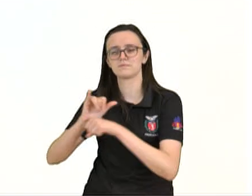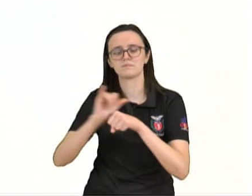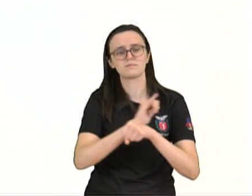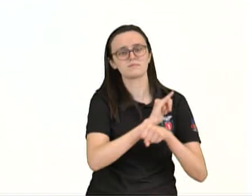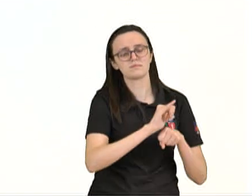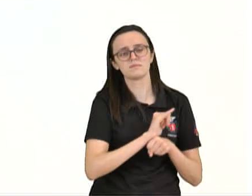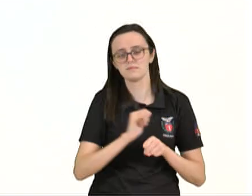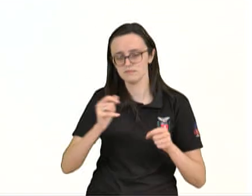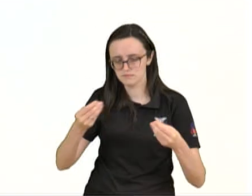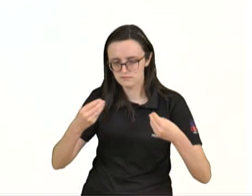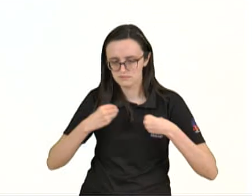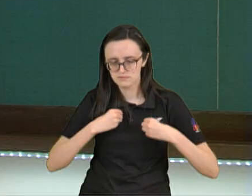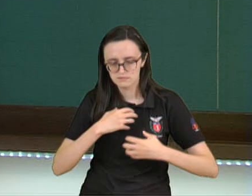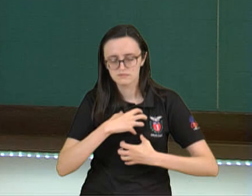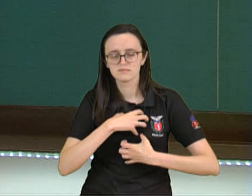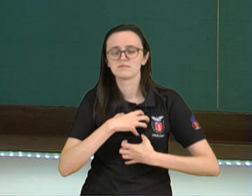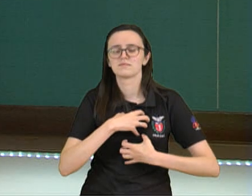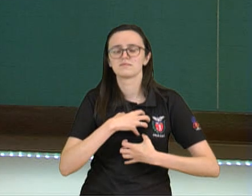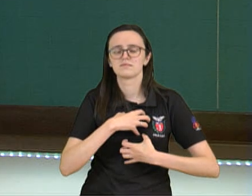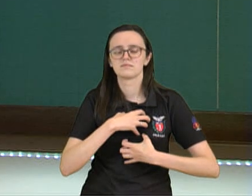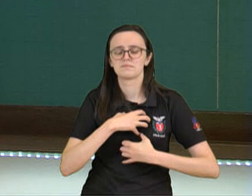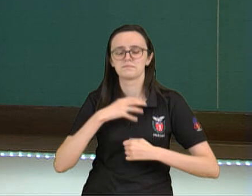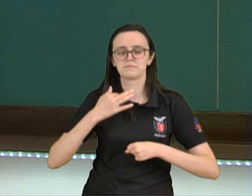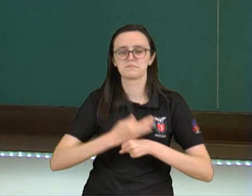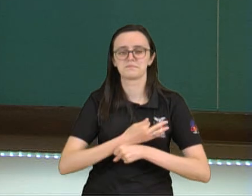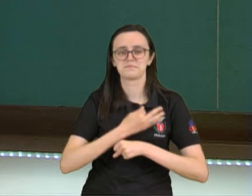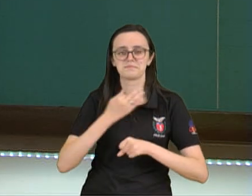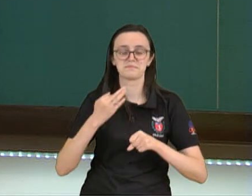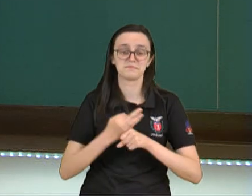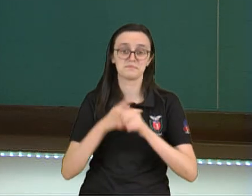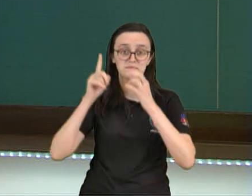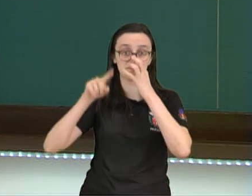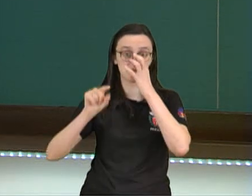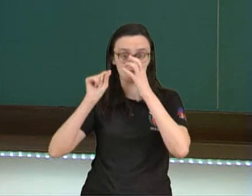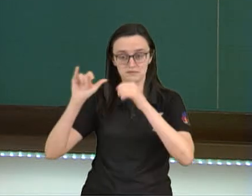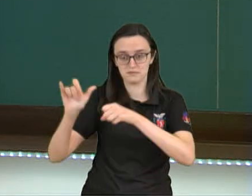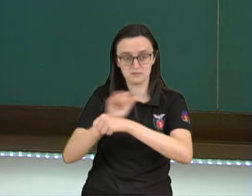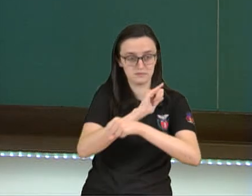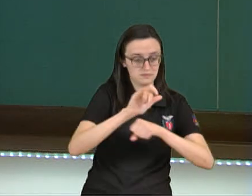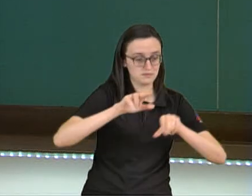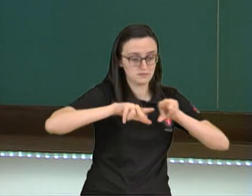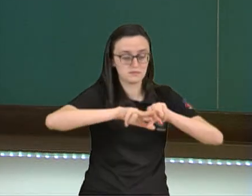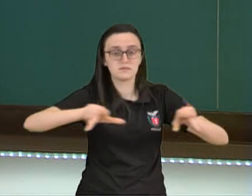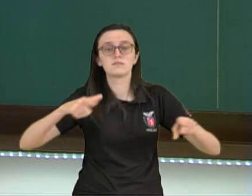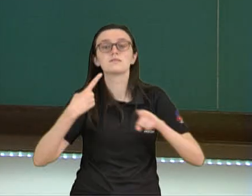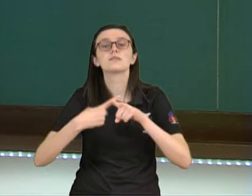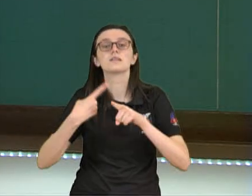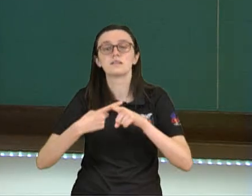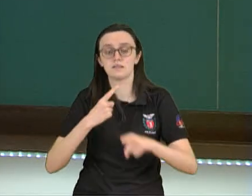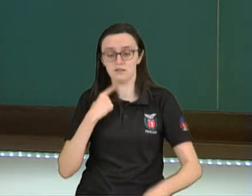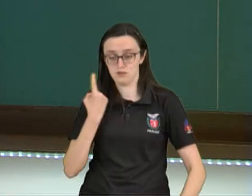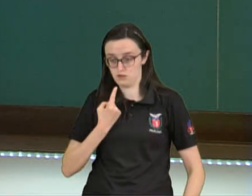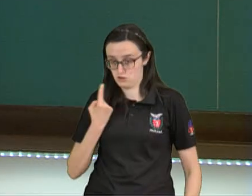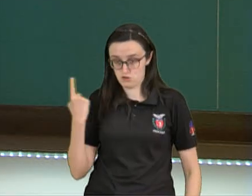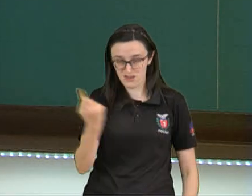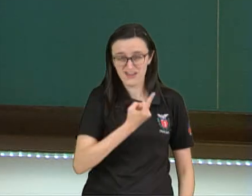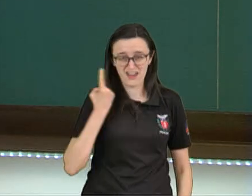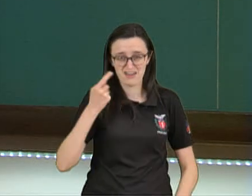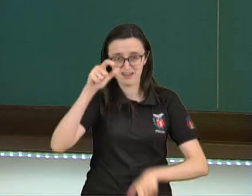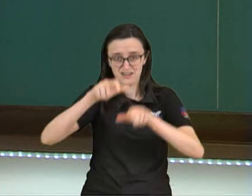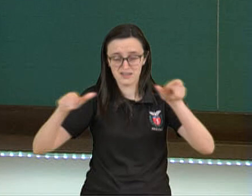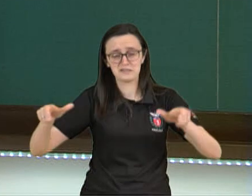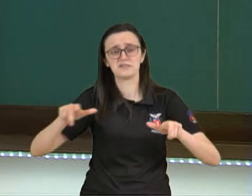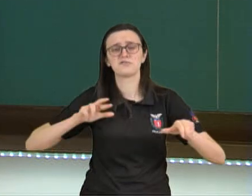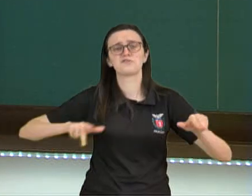uma sensação de resiliência. Então, diferentes estratégias porque os indivíduos são diferentes,